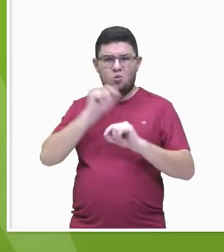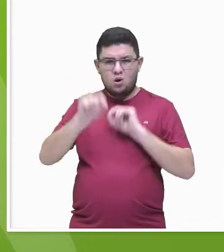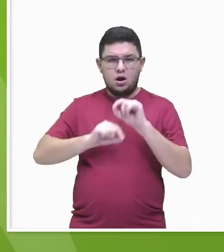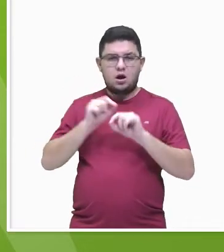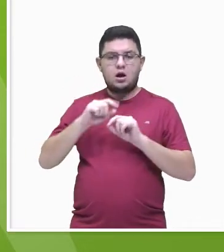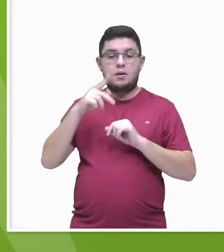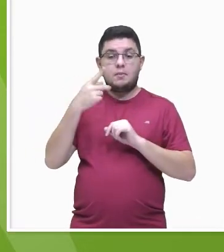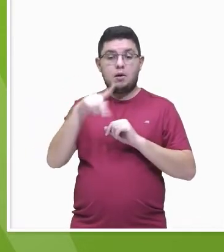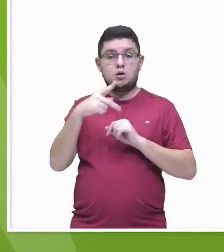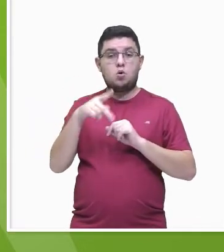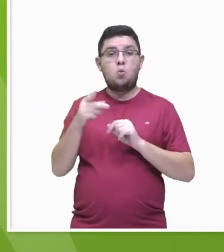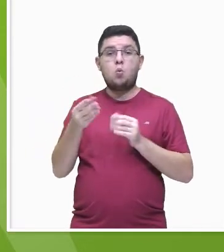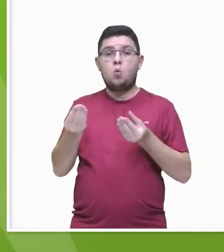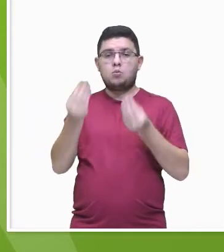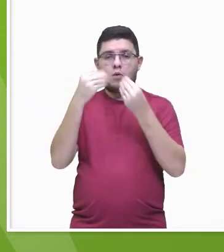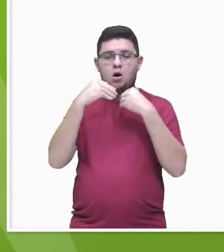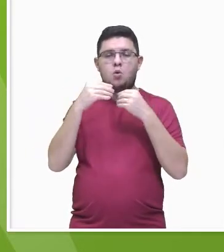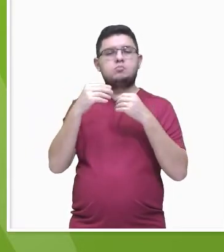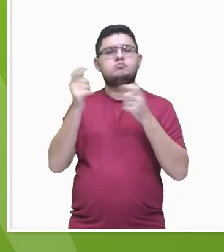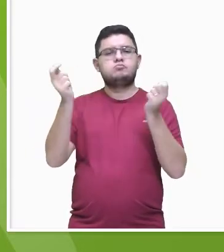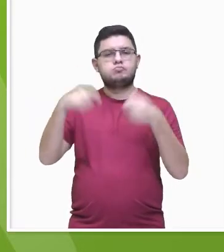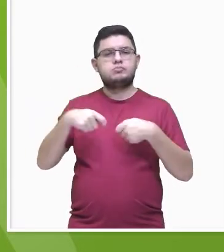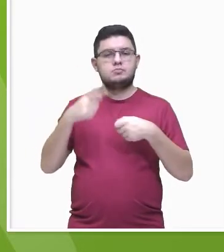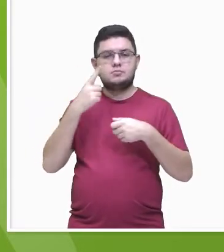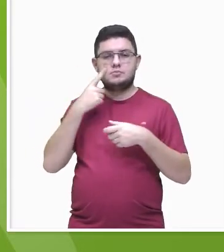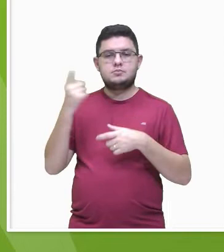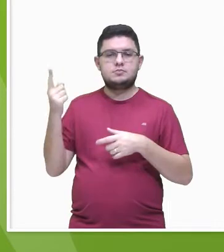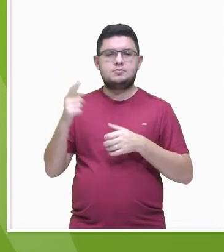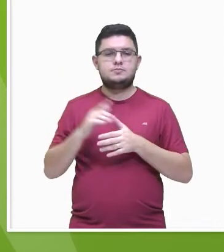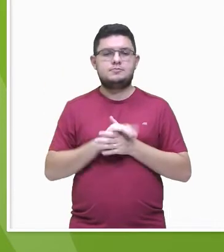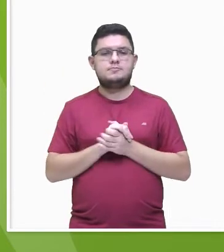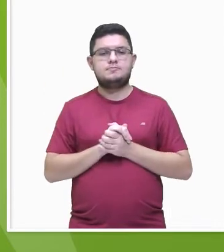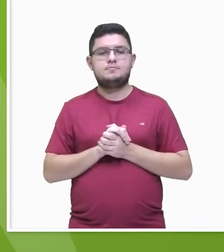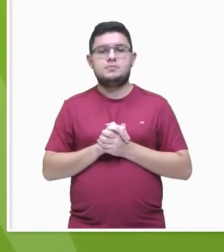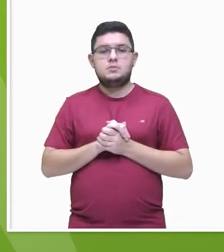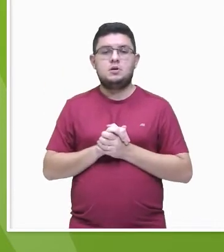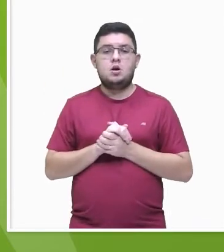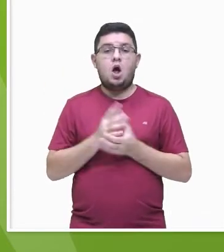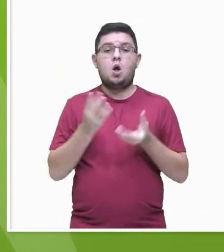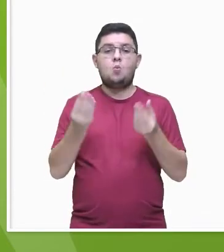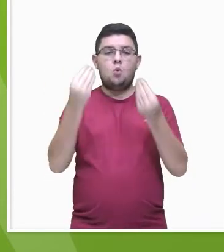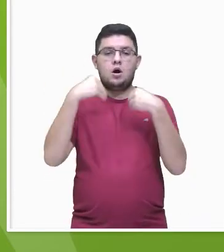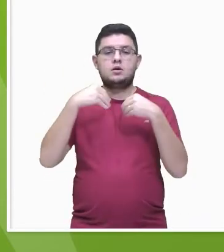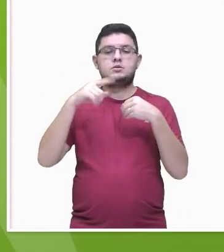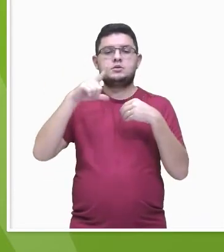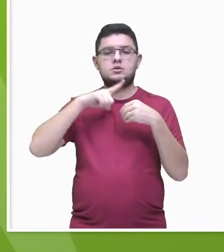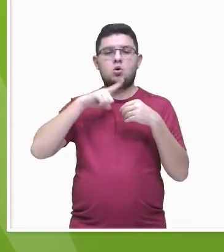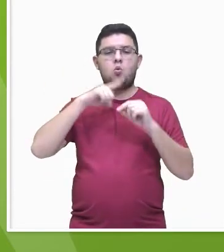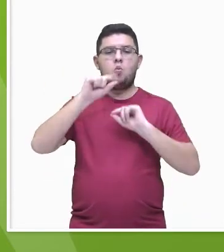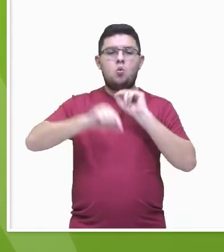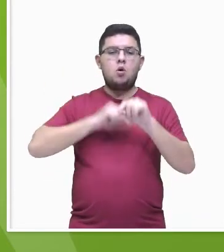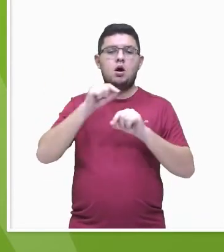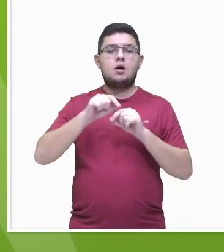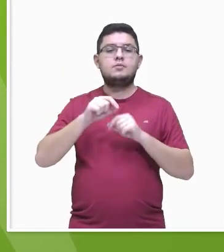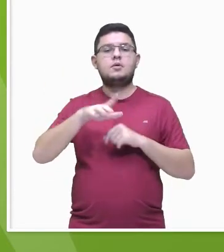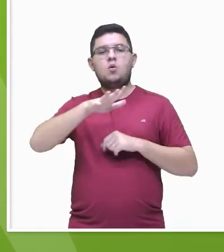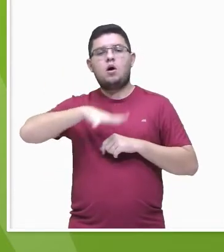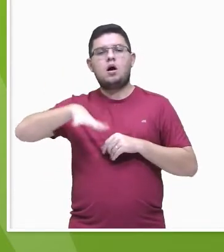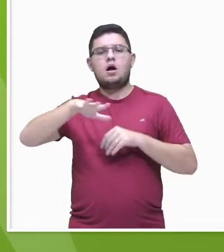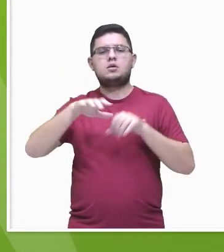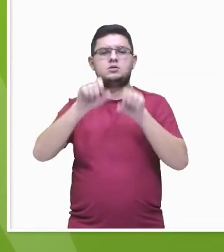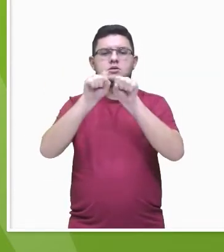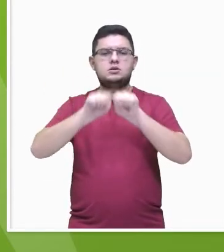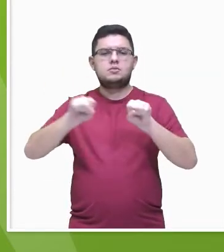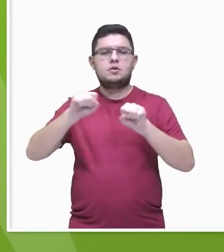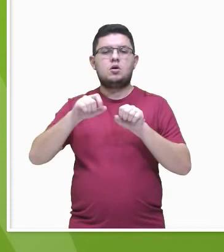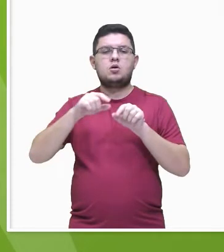esse sistema de dentes que fica aí próximo à sua boca. Daí o alimento vai passar por esse sistema de canais